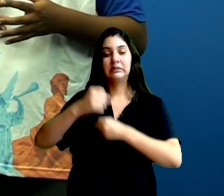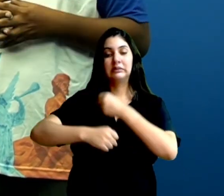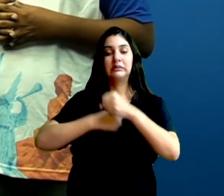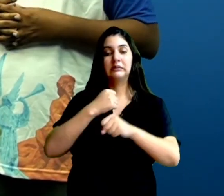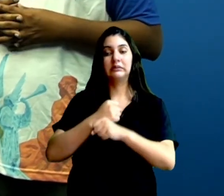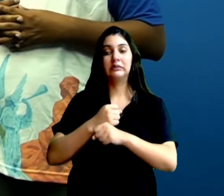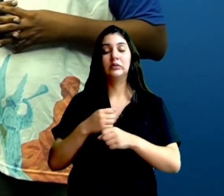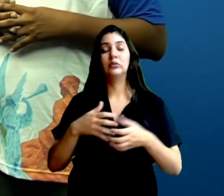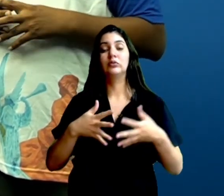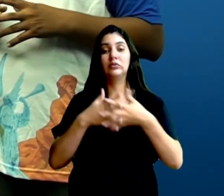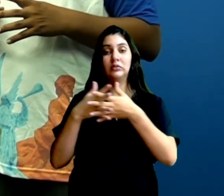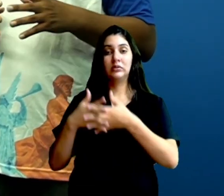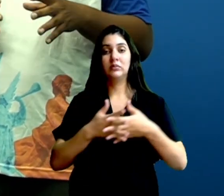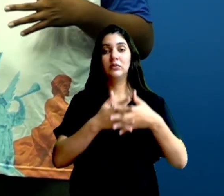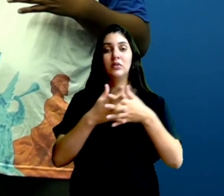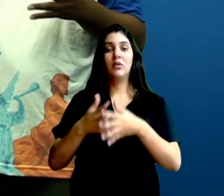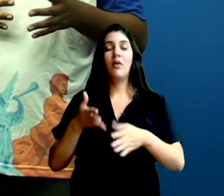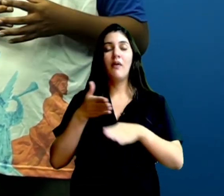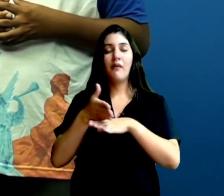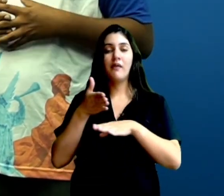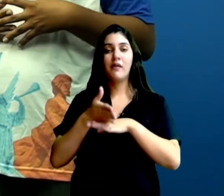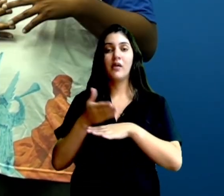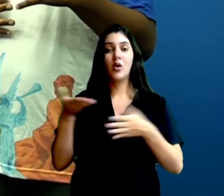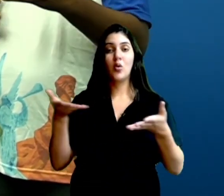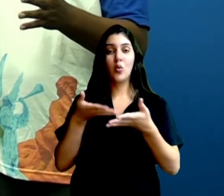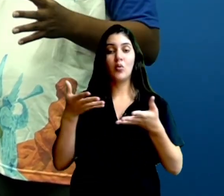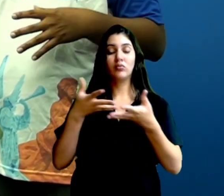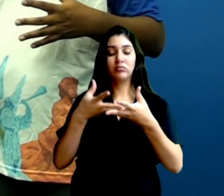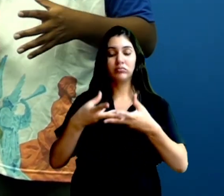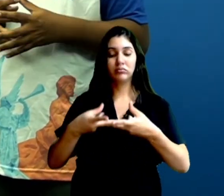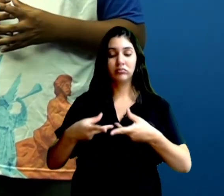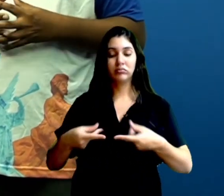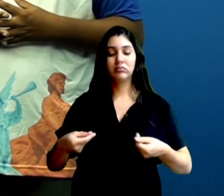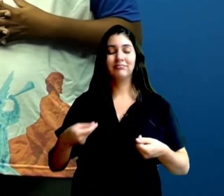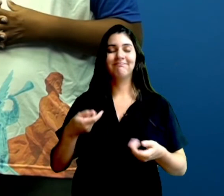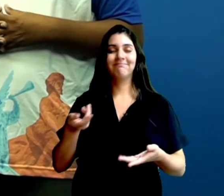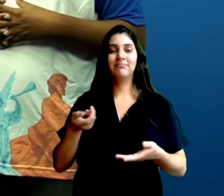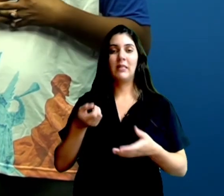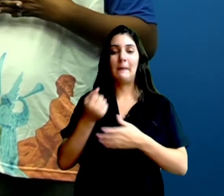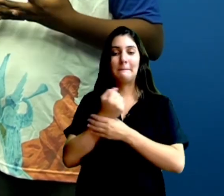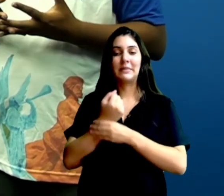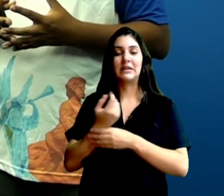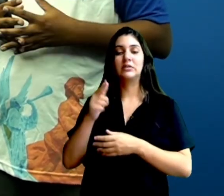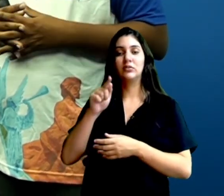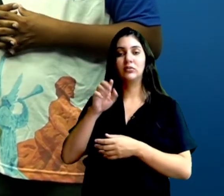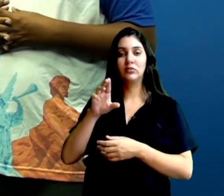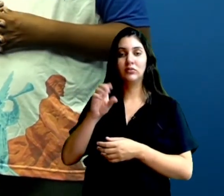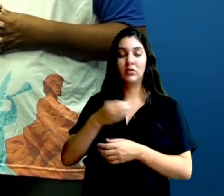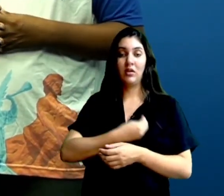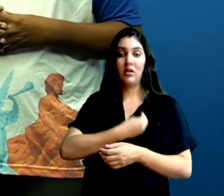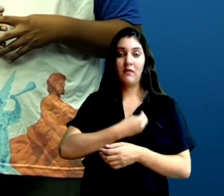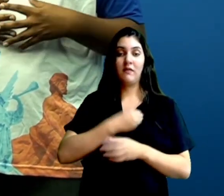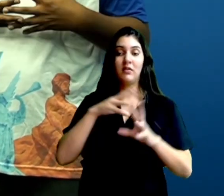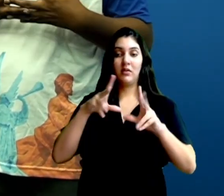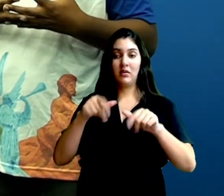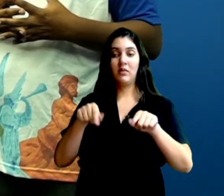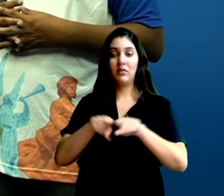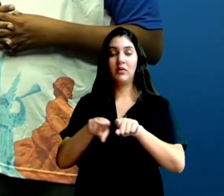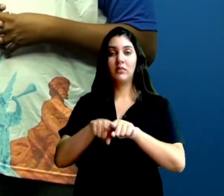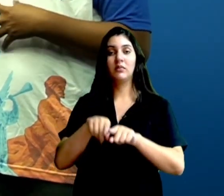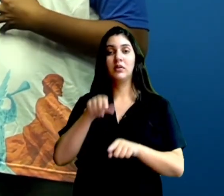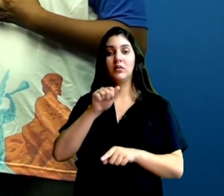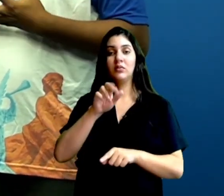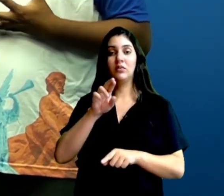os caminhões passavam, hoje está descongelando e os caminhões atolam no gelo. Então a vida animal também, né,